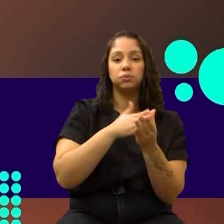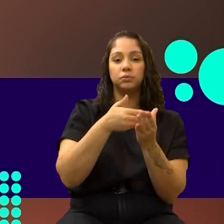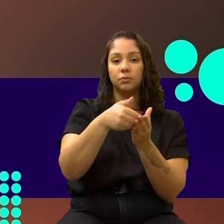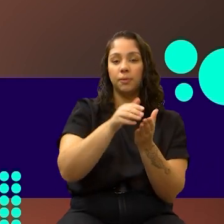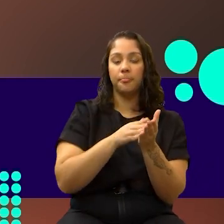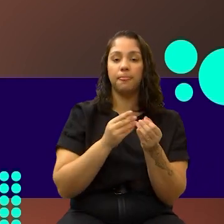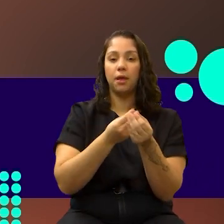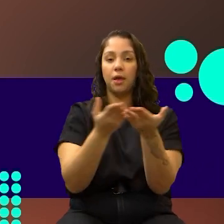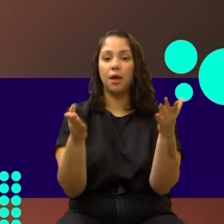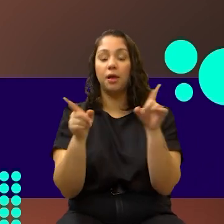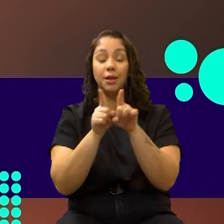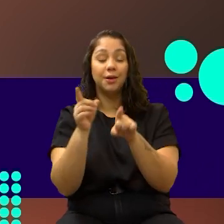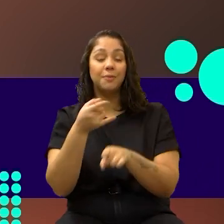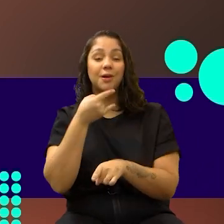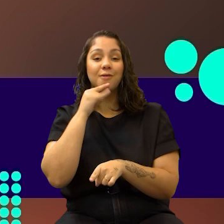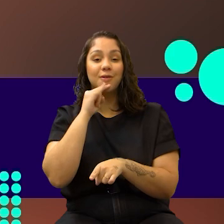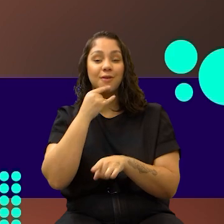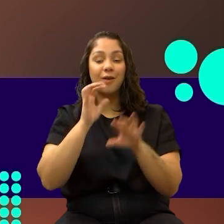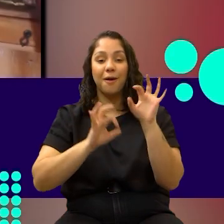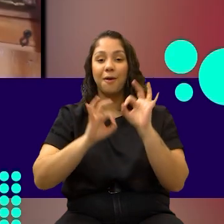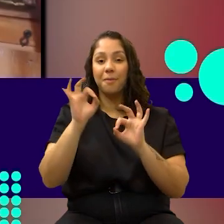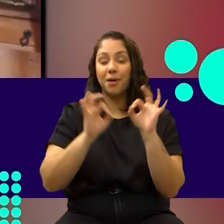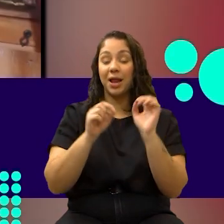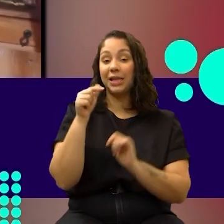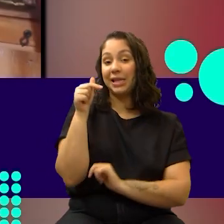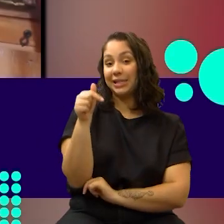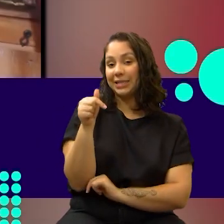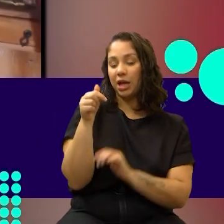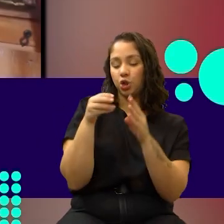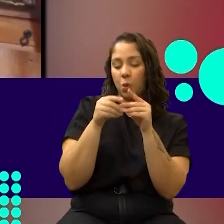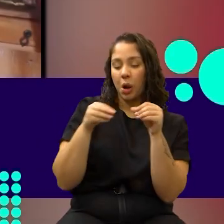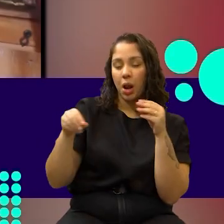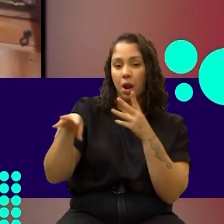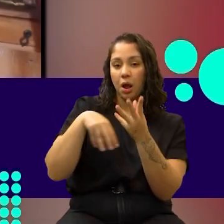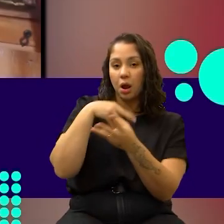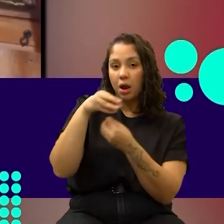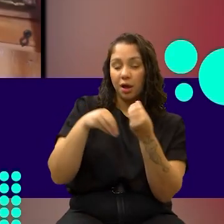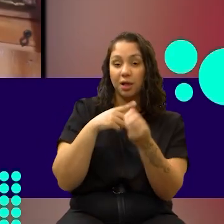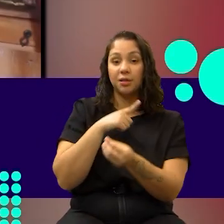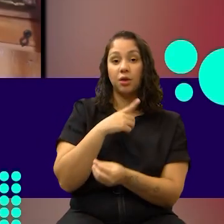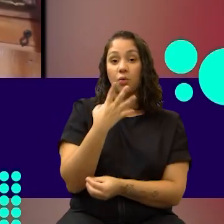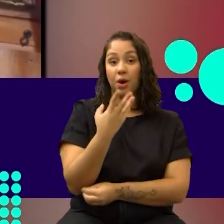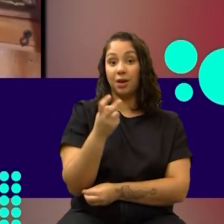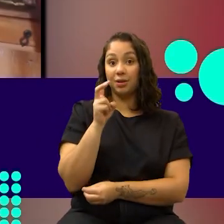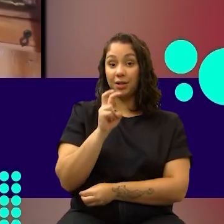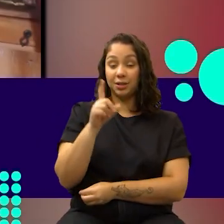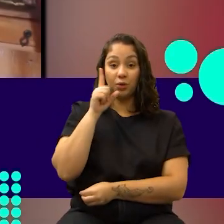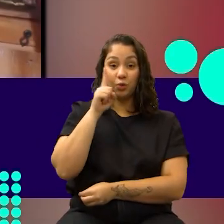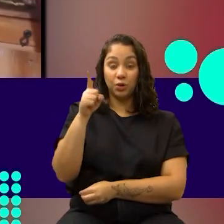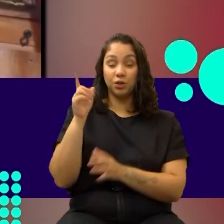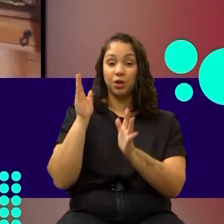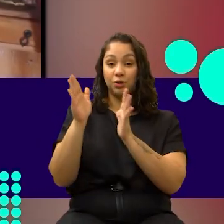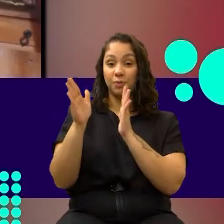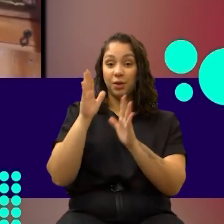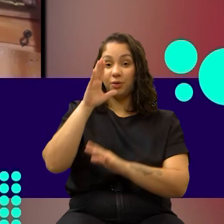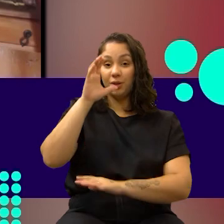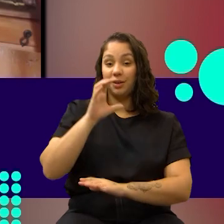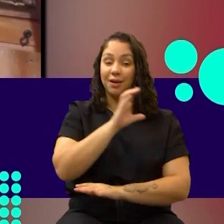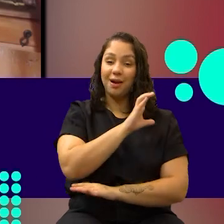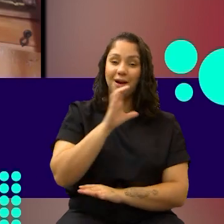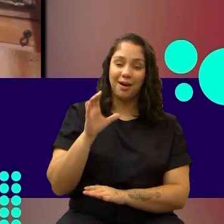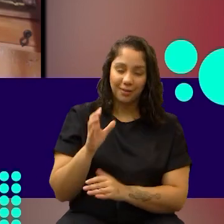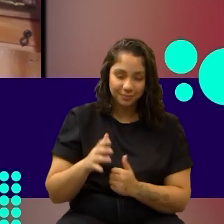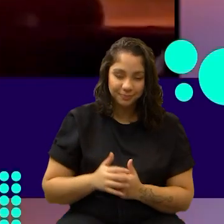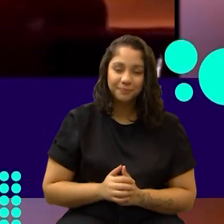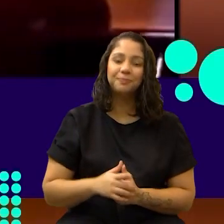de lanches com patê de atum e sardinha e doses da cachaça preparada com 7 ervas e curtida por 45 dias